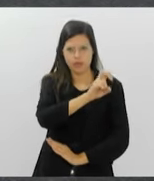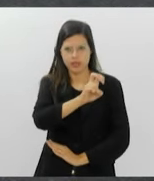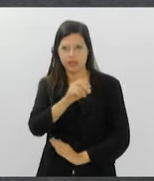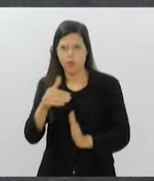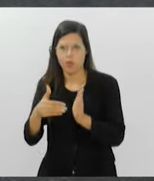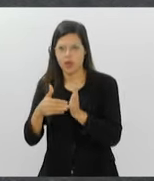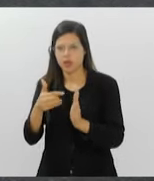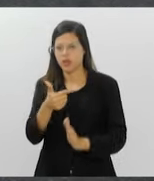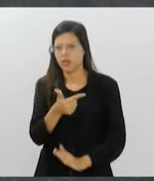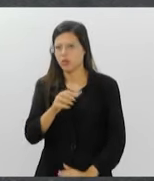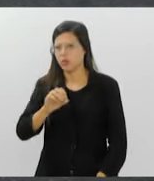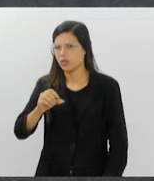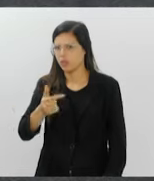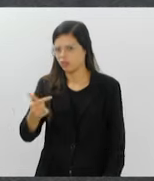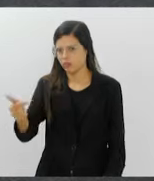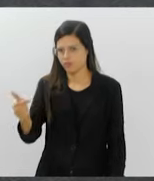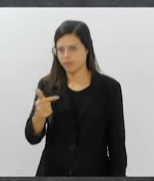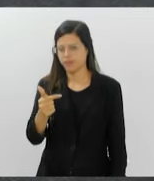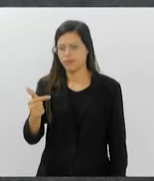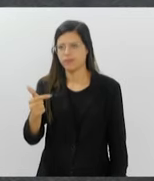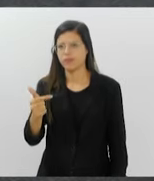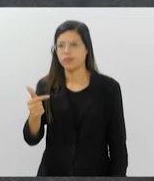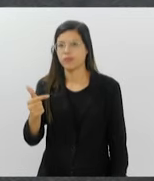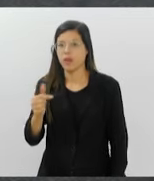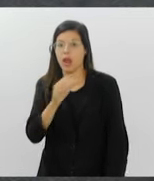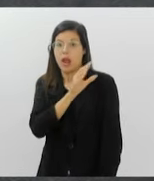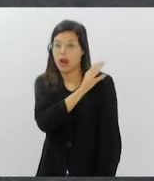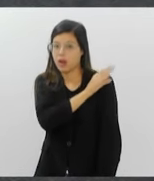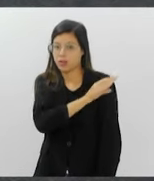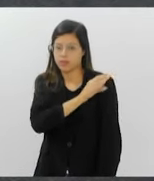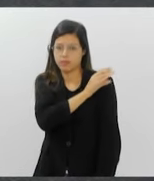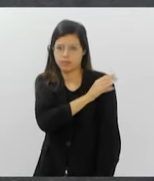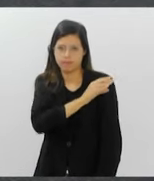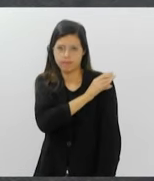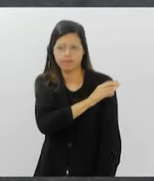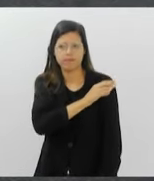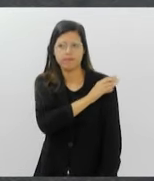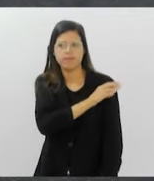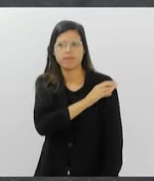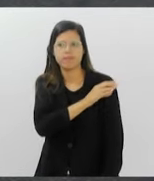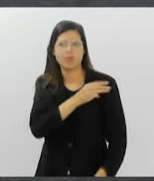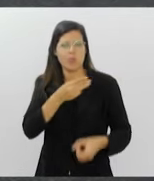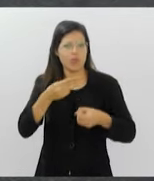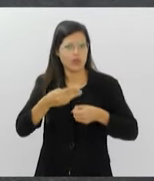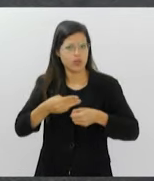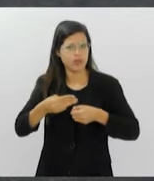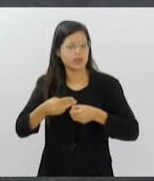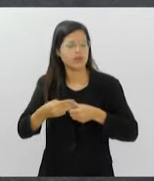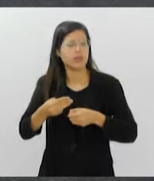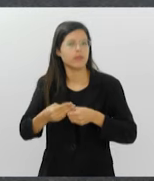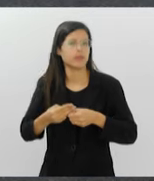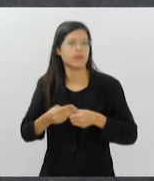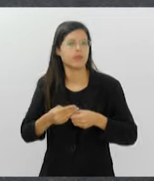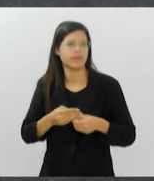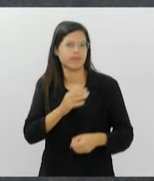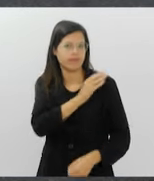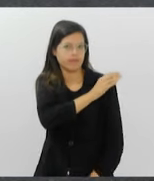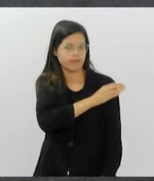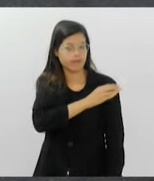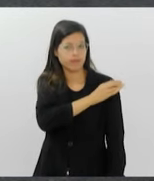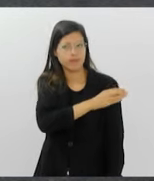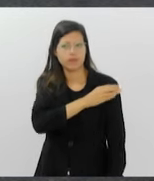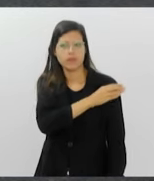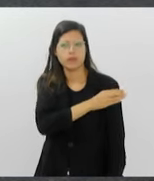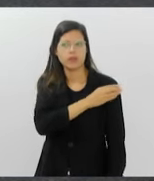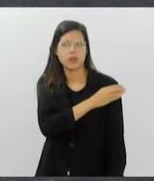a 2022, Campos dos Goytacazes, nosso município de Campos, é